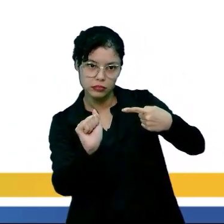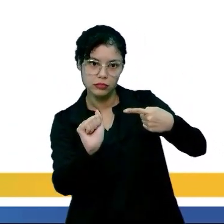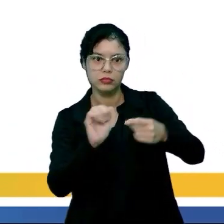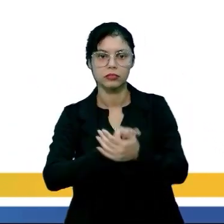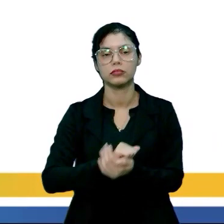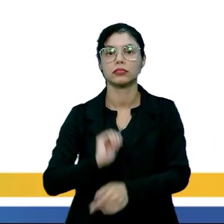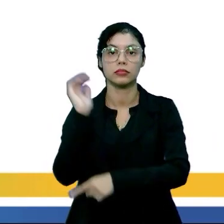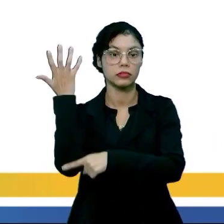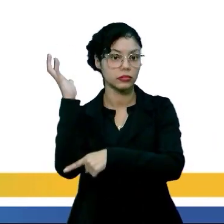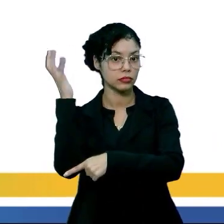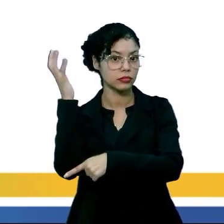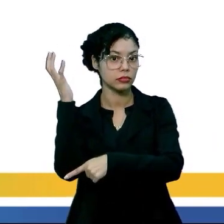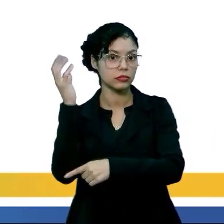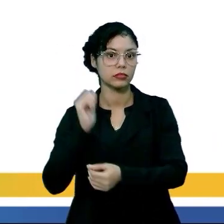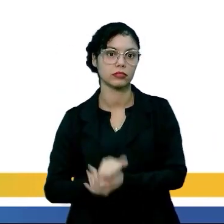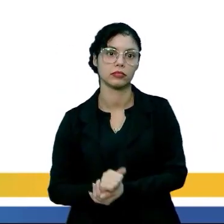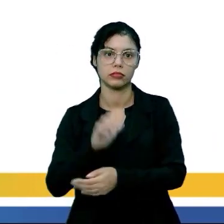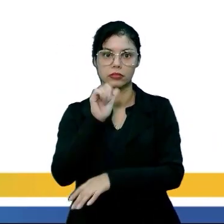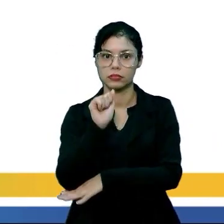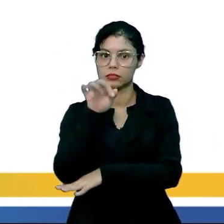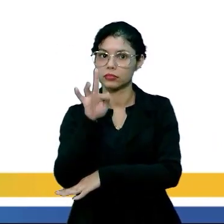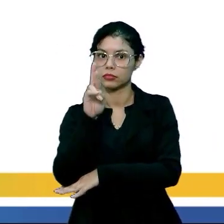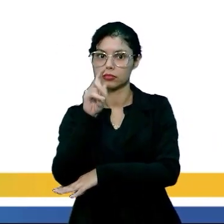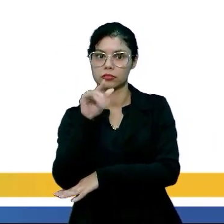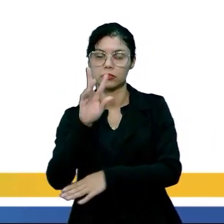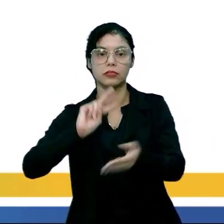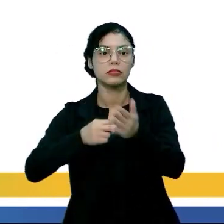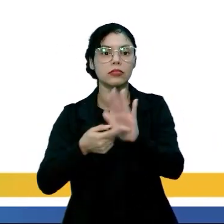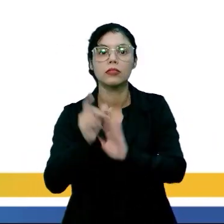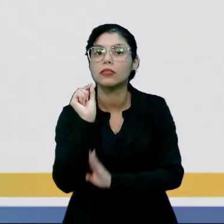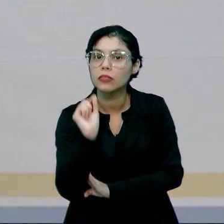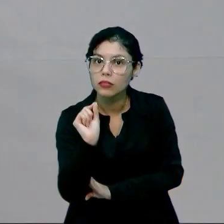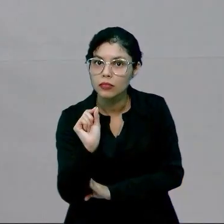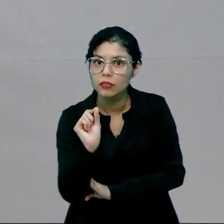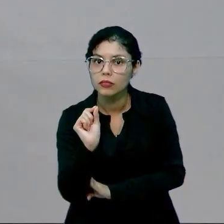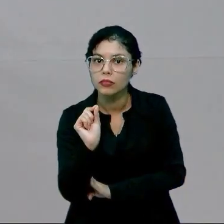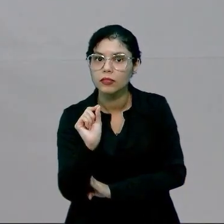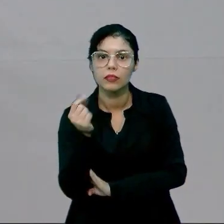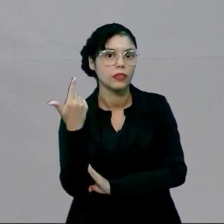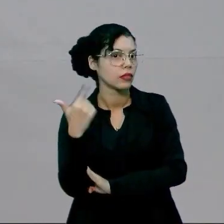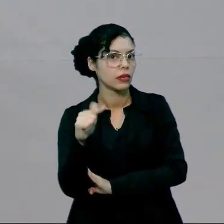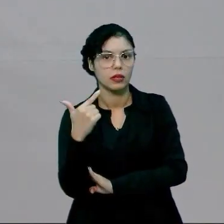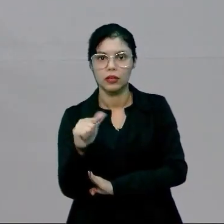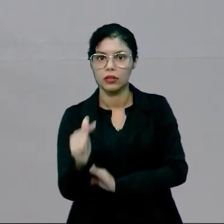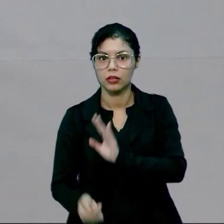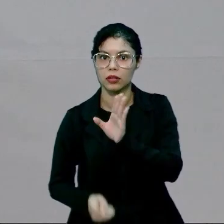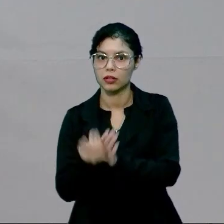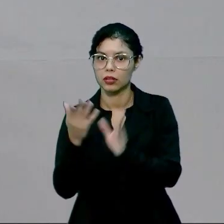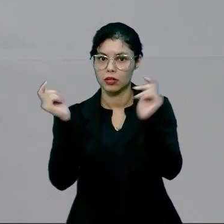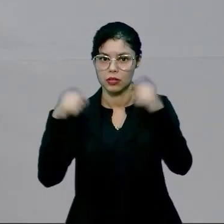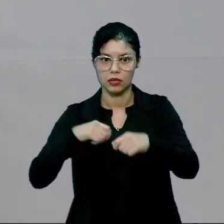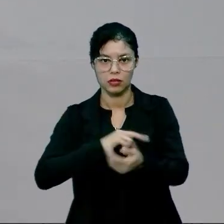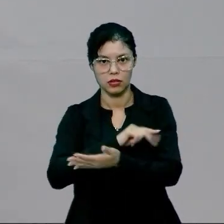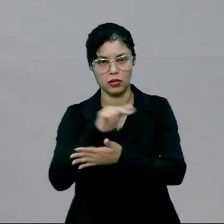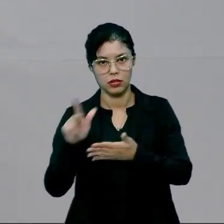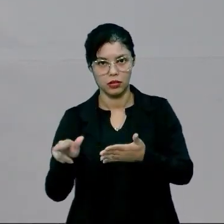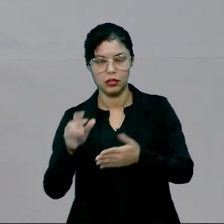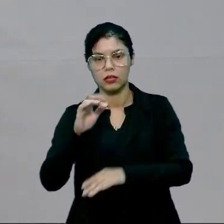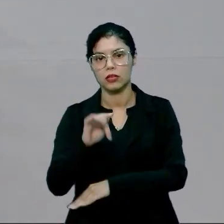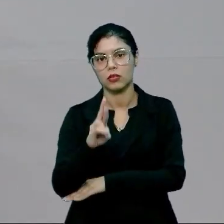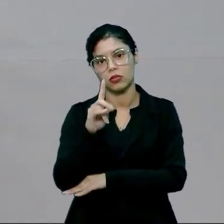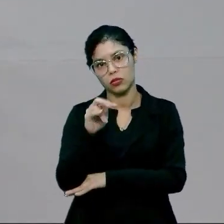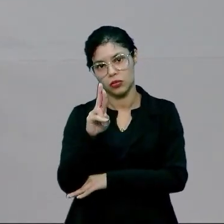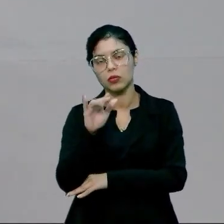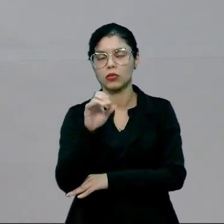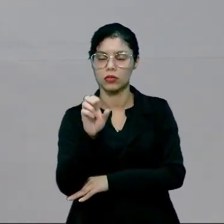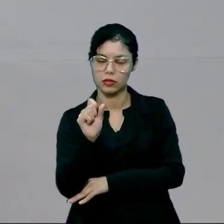são plantas avasculares, que quer dizer o quê? Que não possuem vasos condutores. E a gente vai